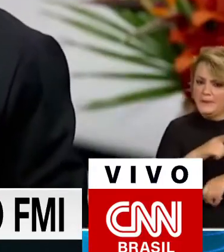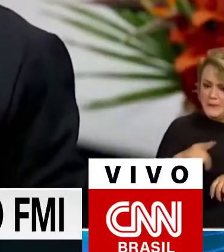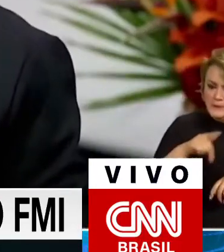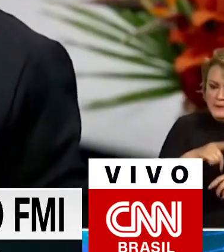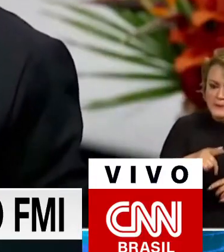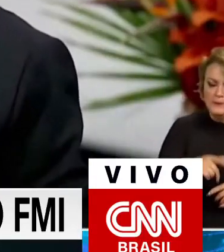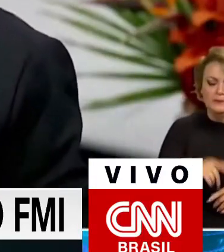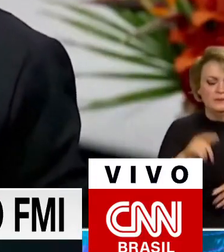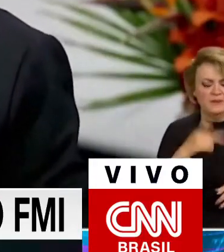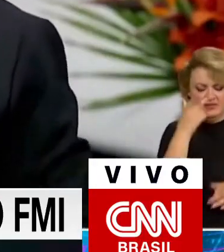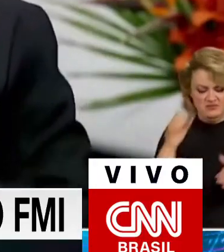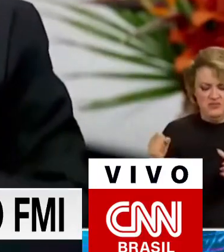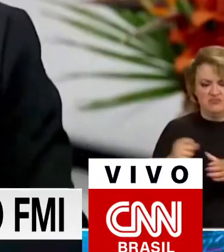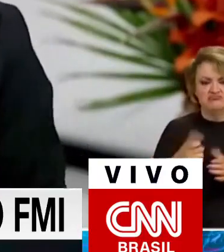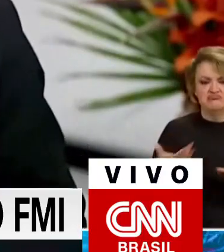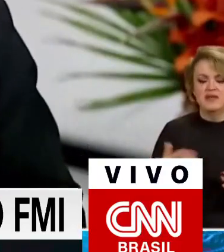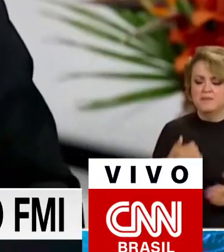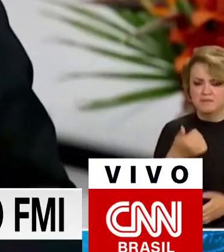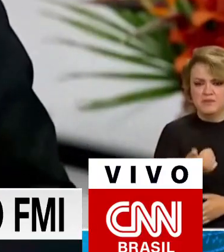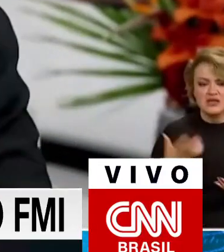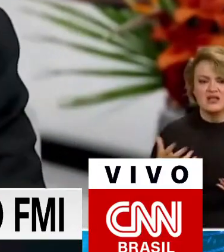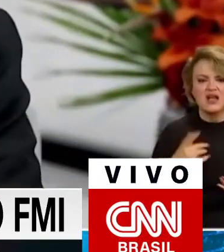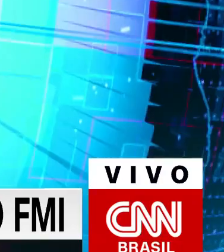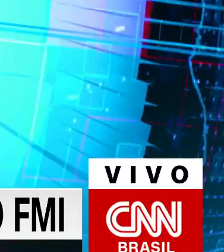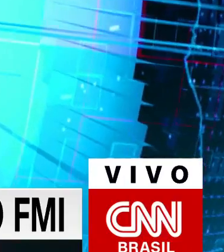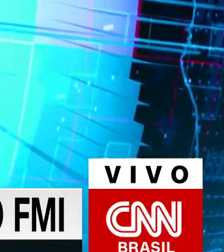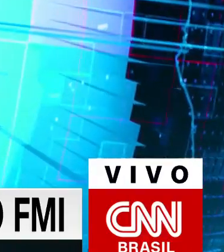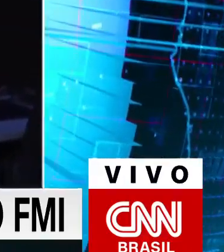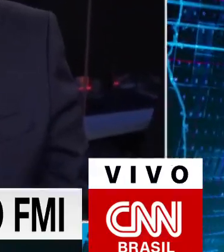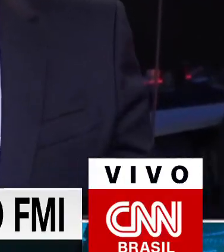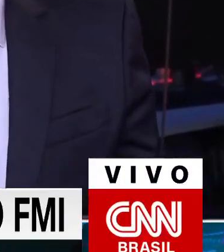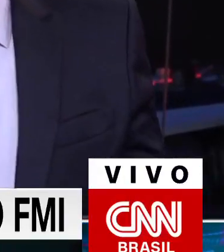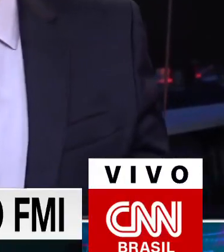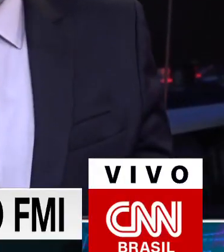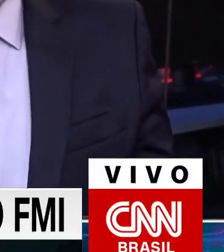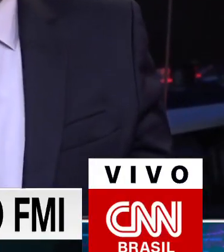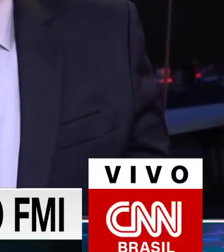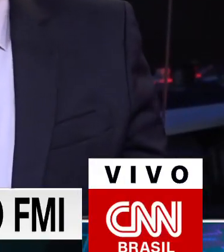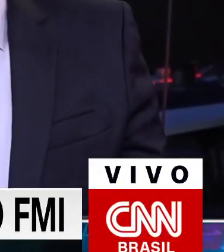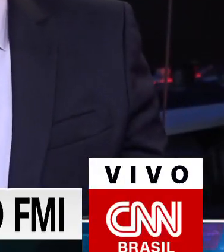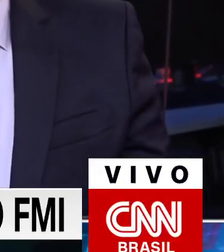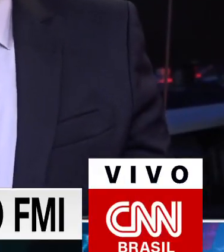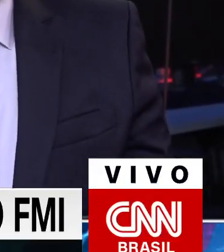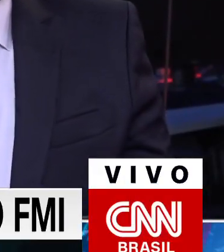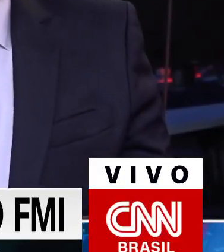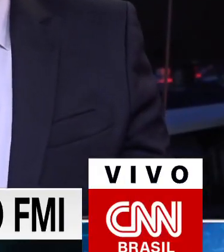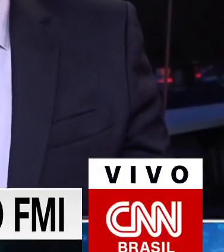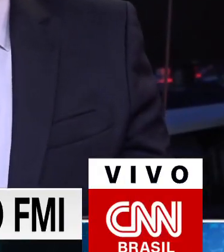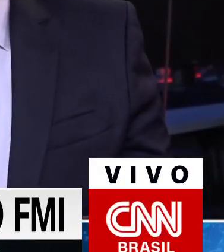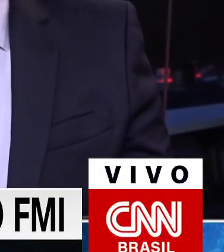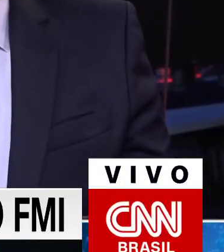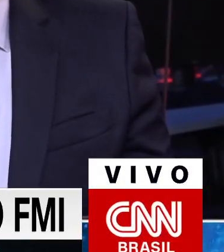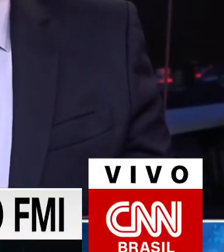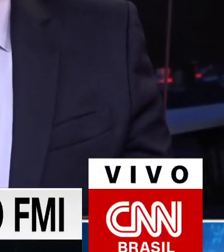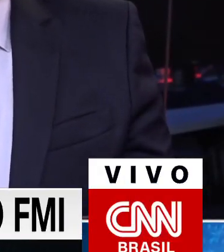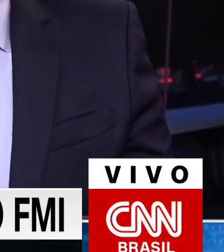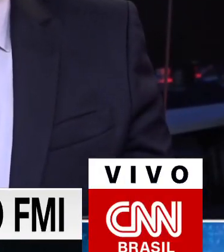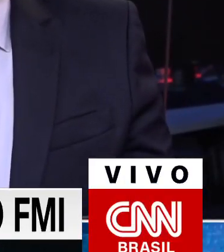foi renegociado o que o FMI não costuma fazer e vai contra até o estatuto do FMI. Então,